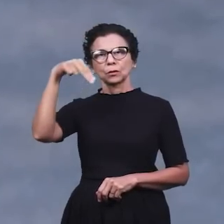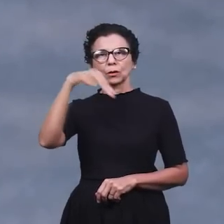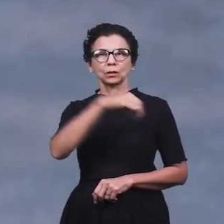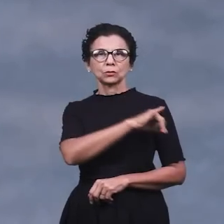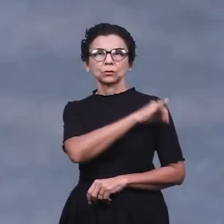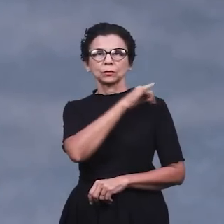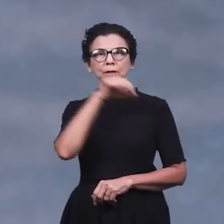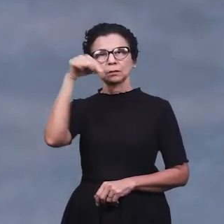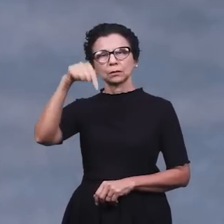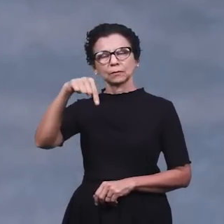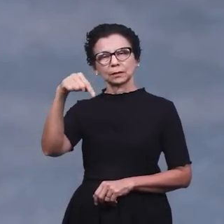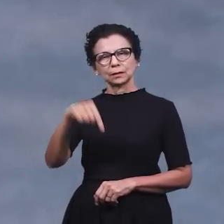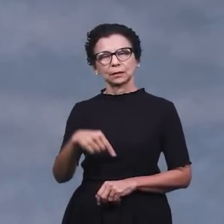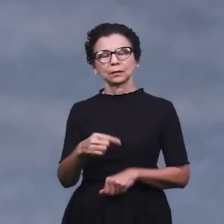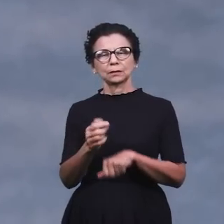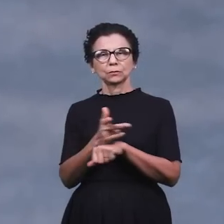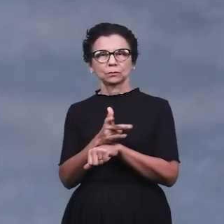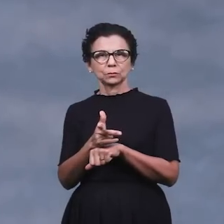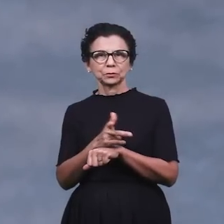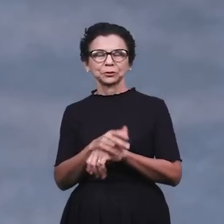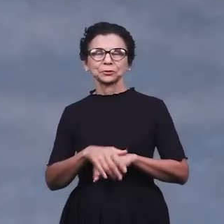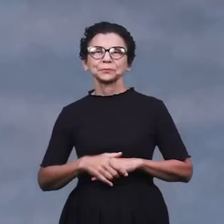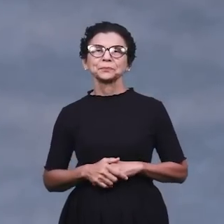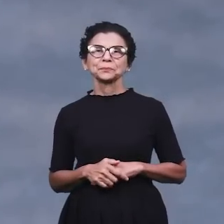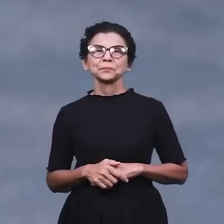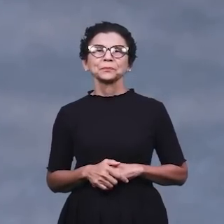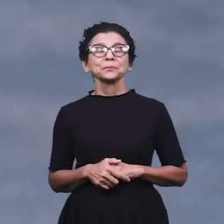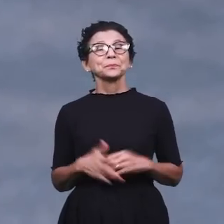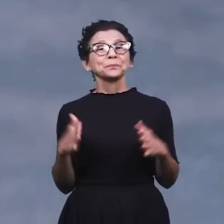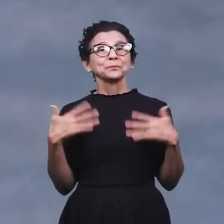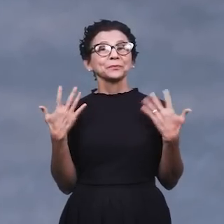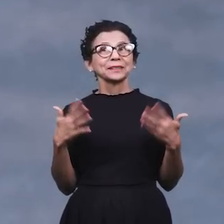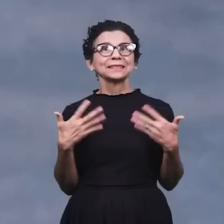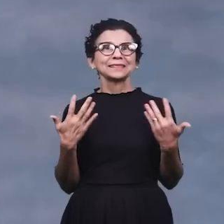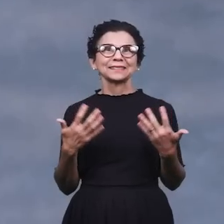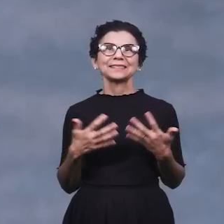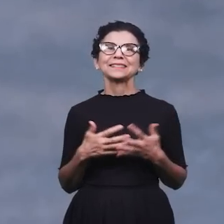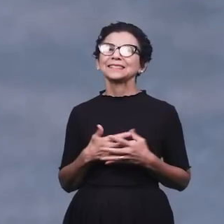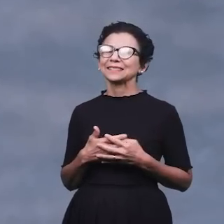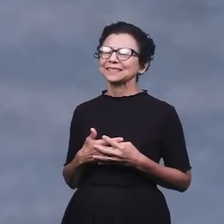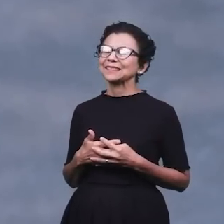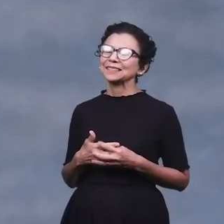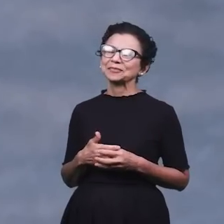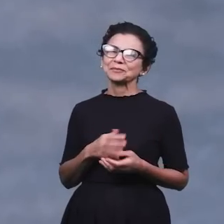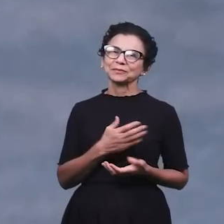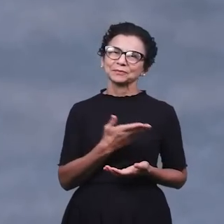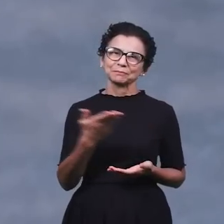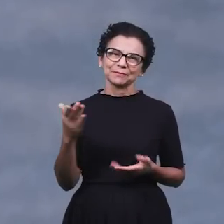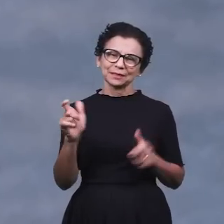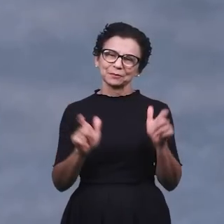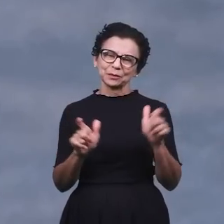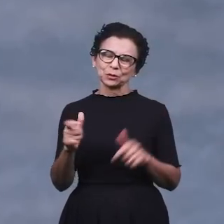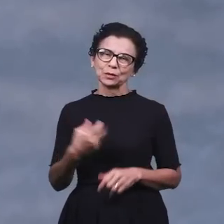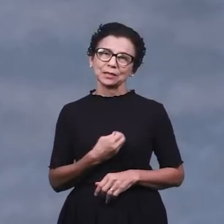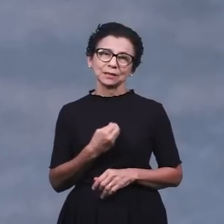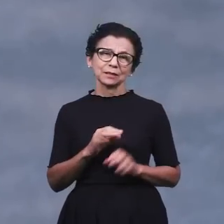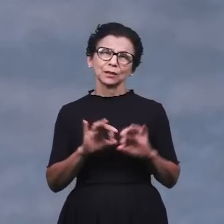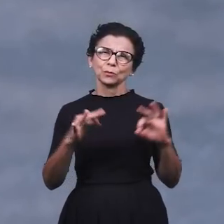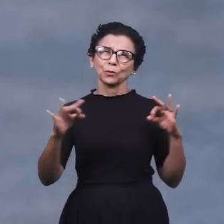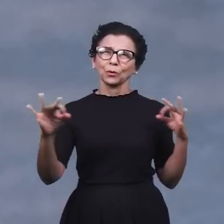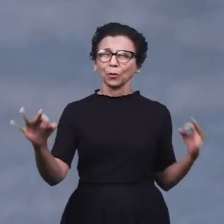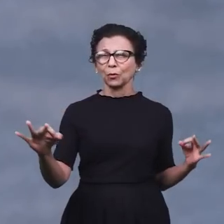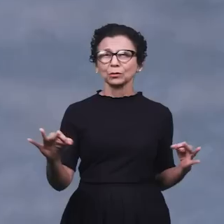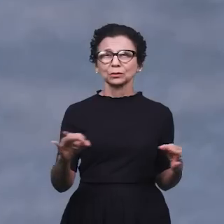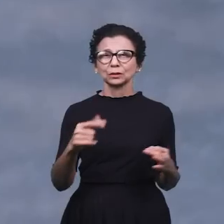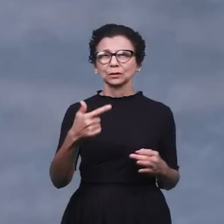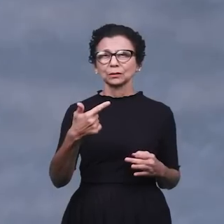Rio de Janeiro, que estão aqui, os jovens, e a gente se alegra em ter a participação de irmãos, uma